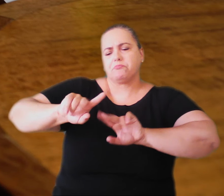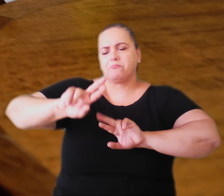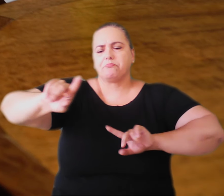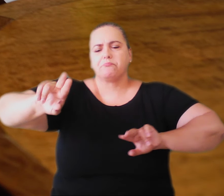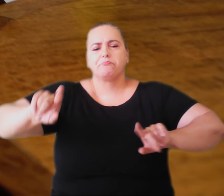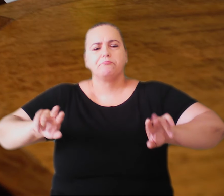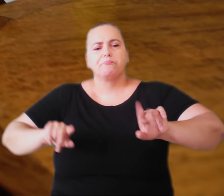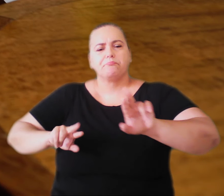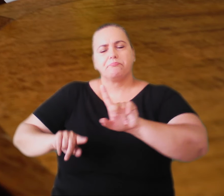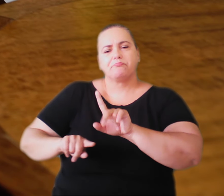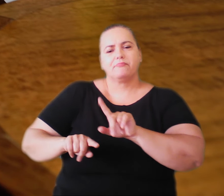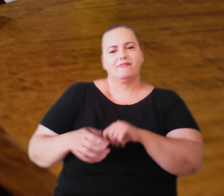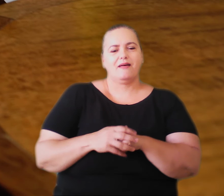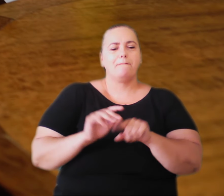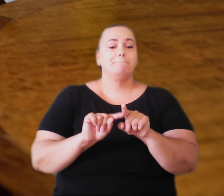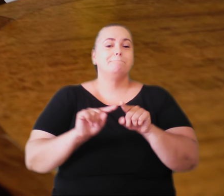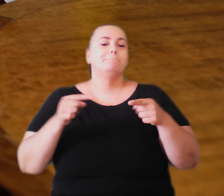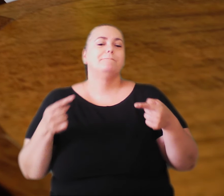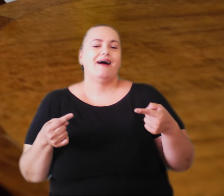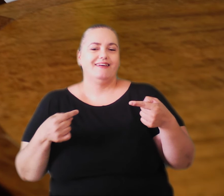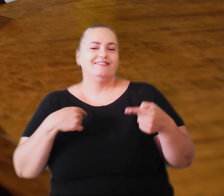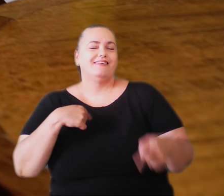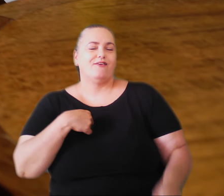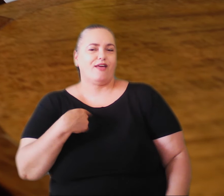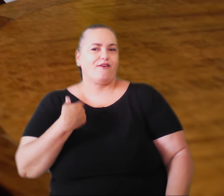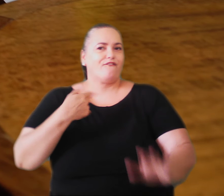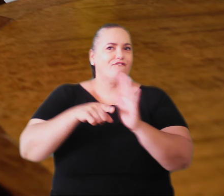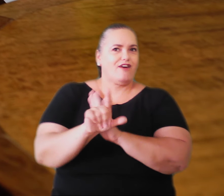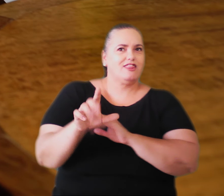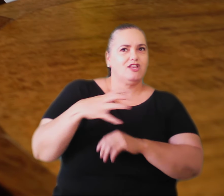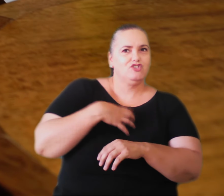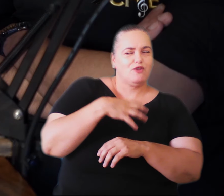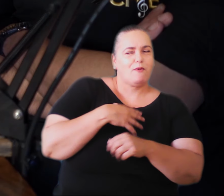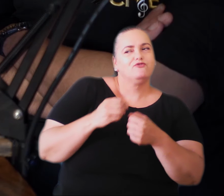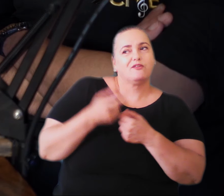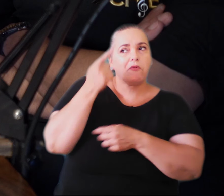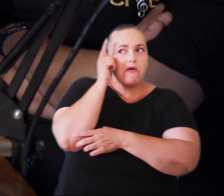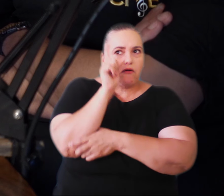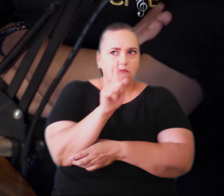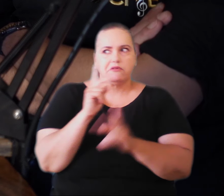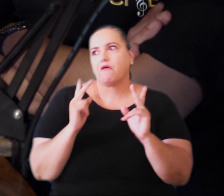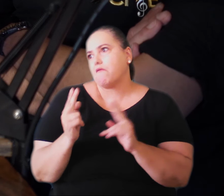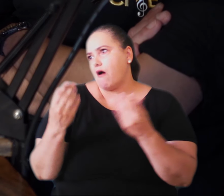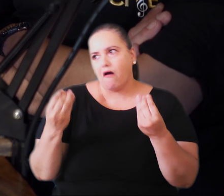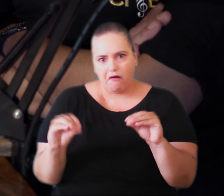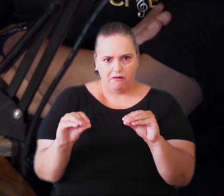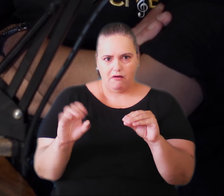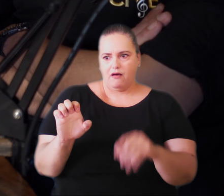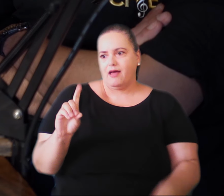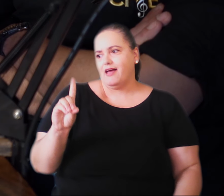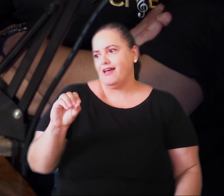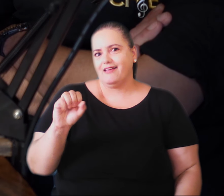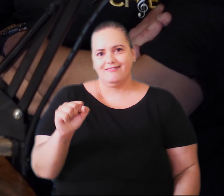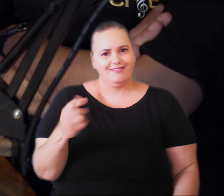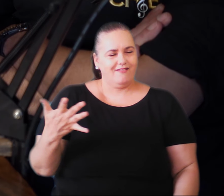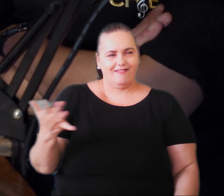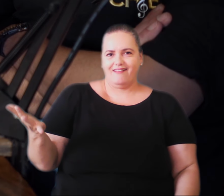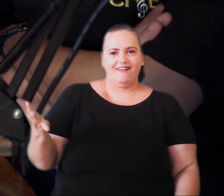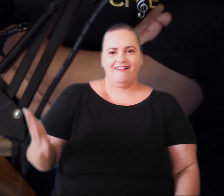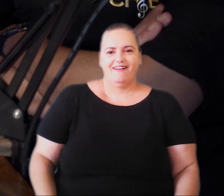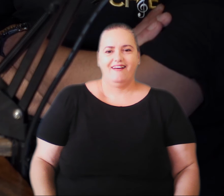Então, digo, não, mas eu tenho que fazer do meu jeitinho, porque eu não vou conseguir tocar com nem o Dr. Edson. Por favor. Então,